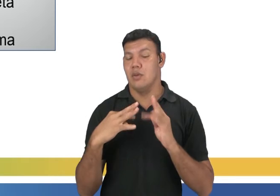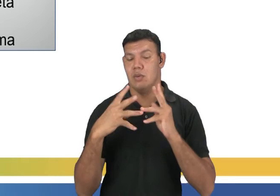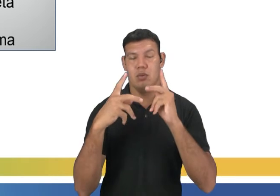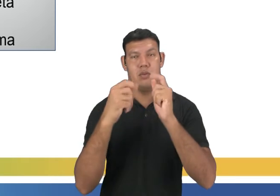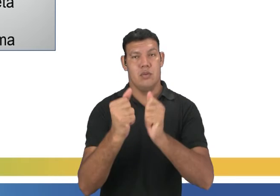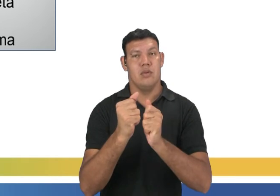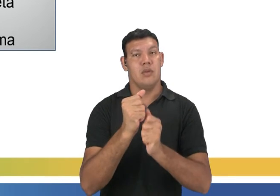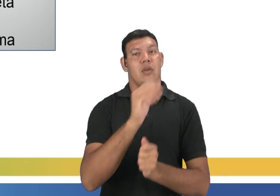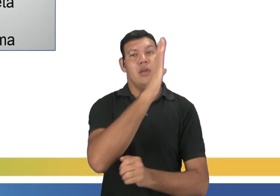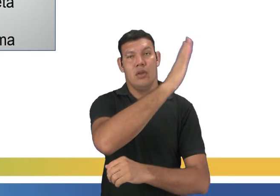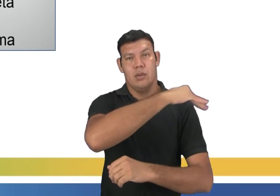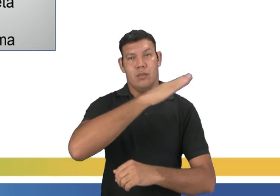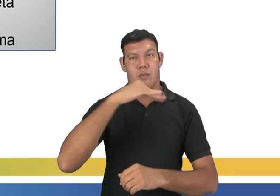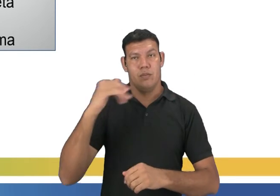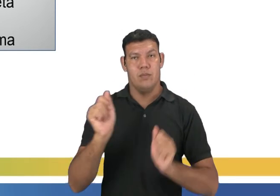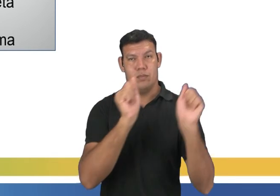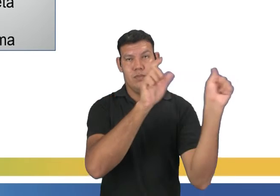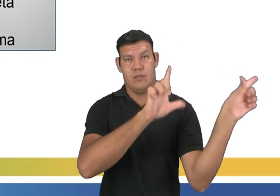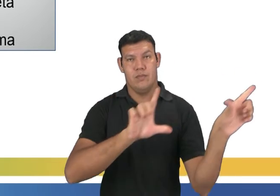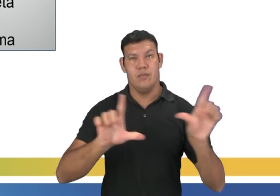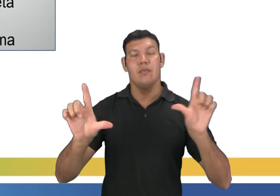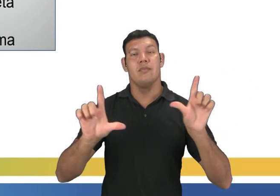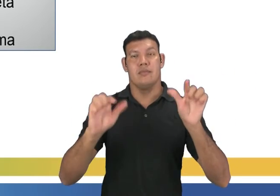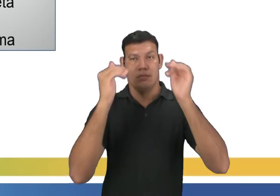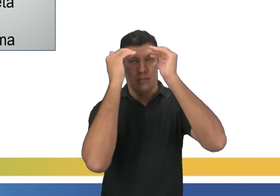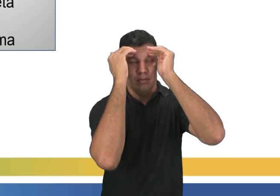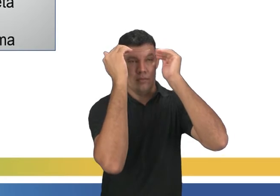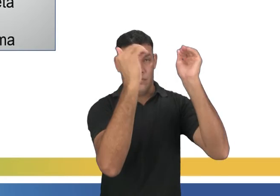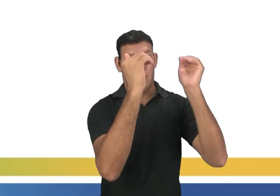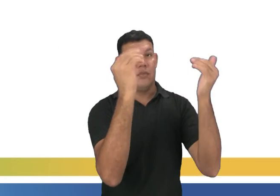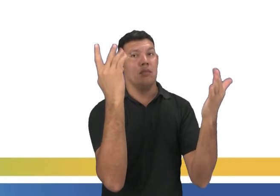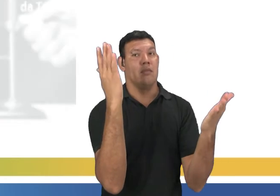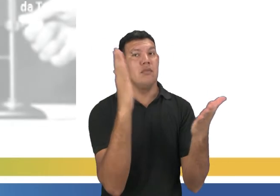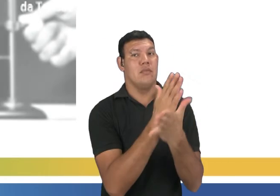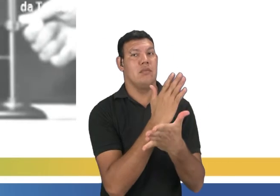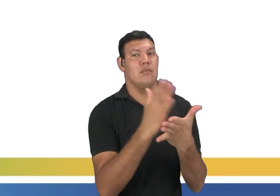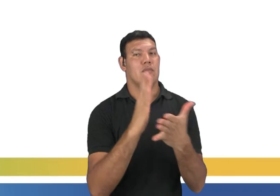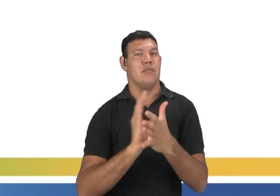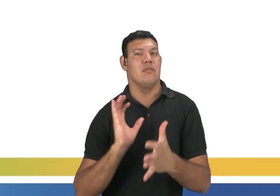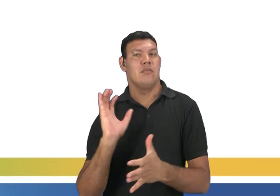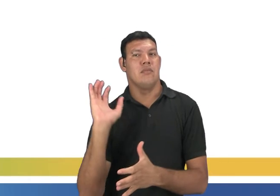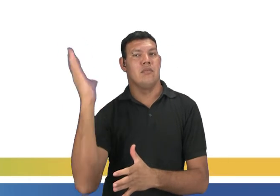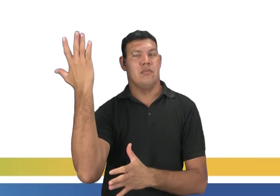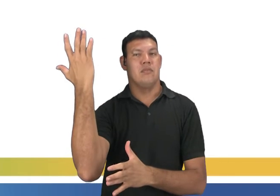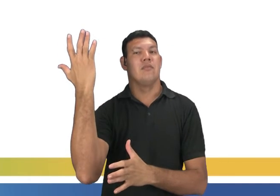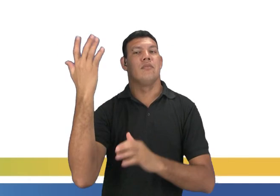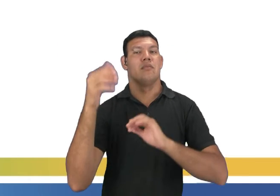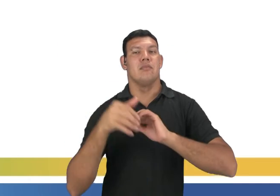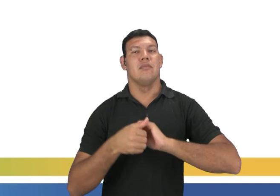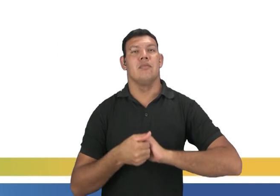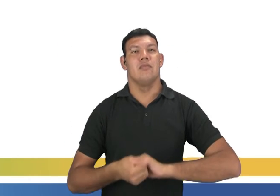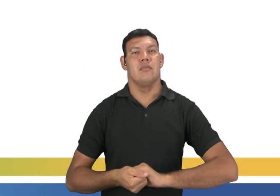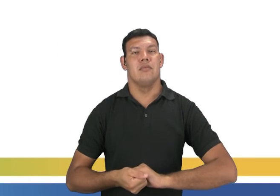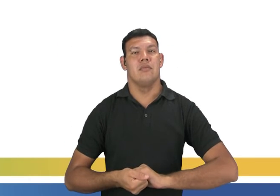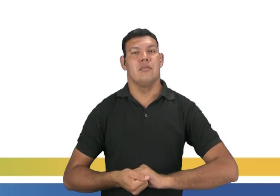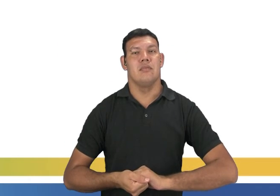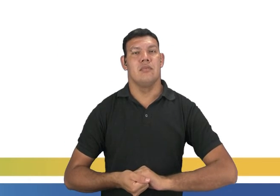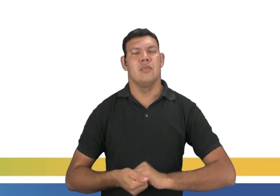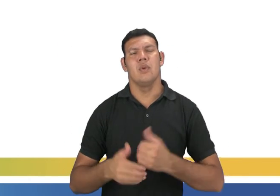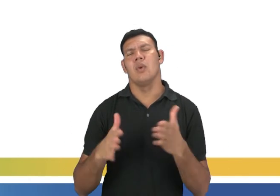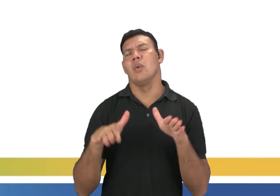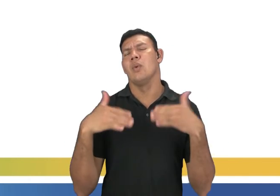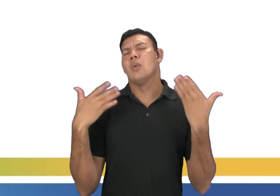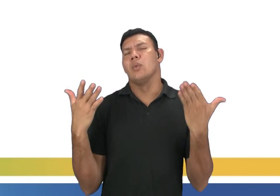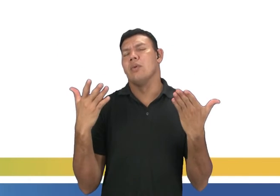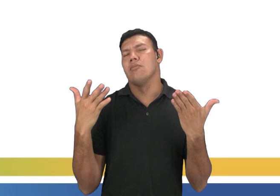que estão aqui nessa tela vão obedecer a alguns fenômenos que são chamados de fenômenos ondulatórios. Quais são